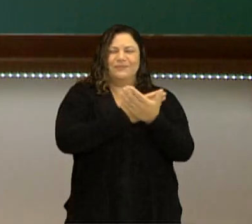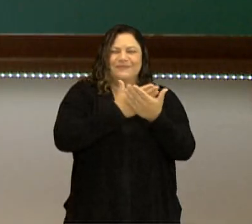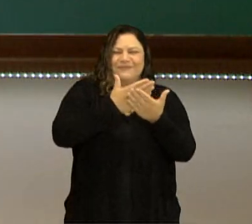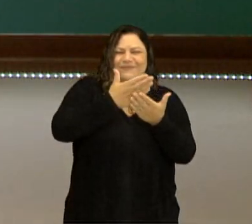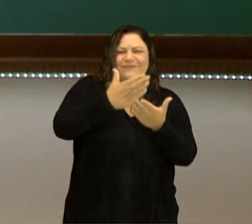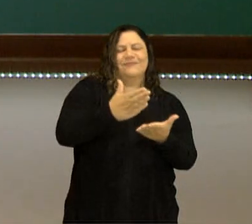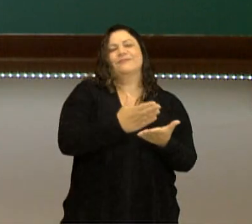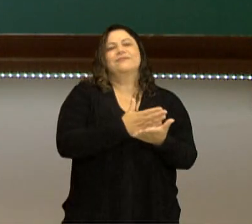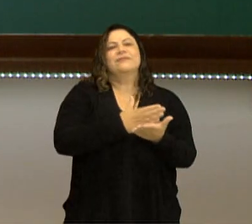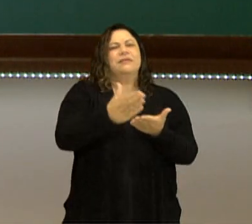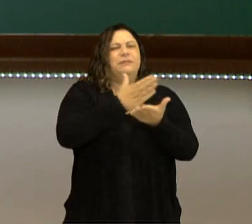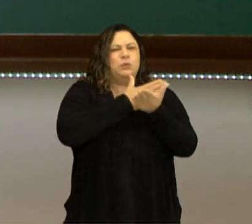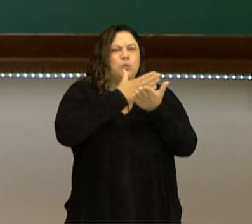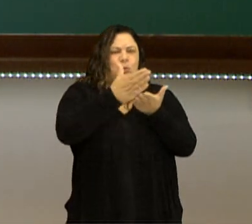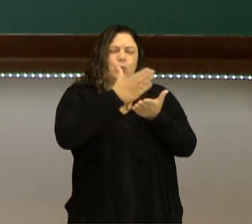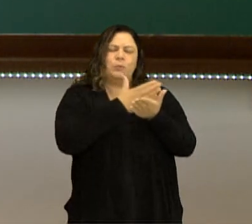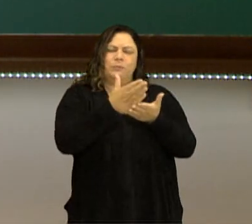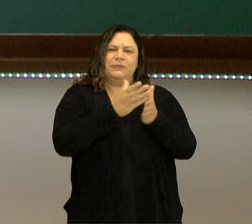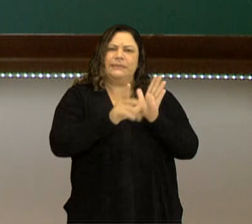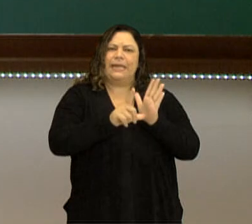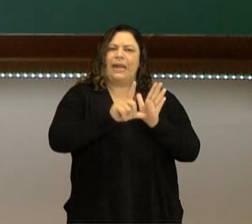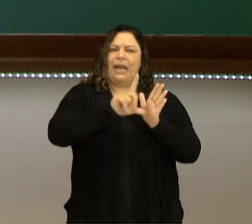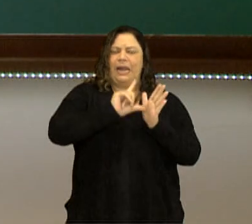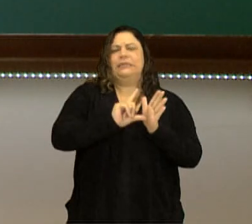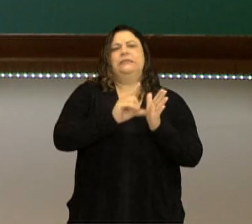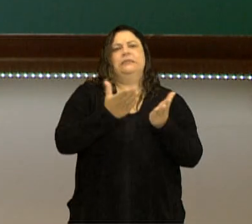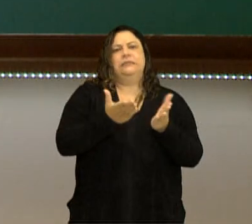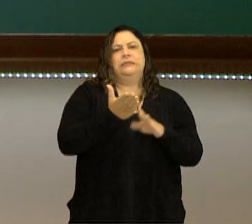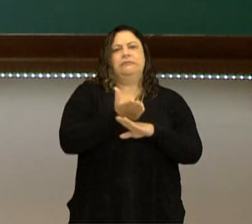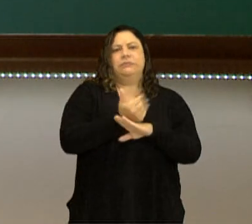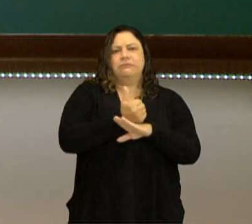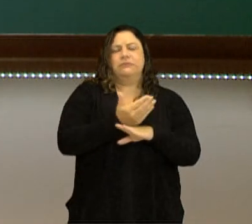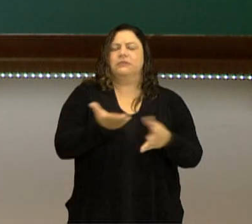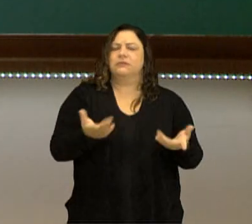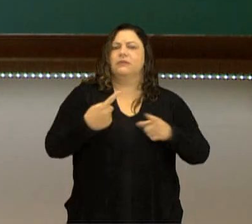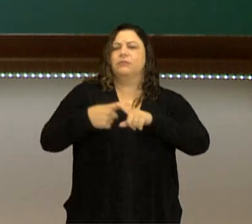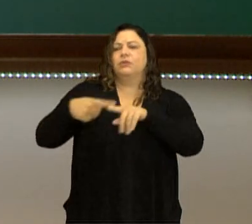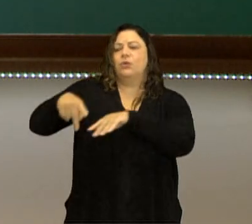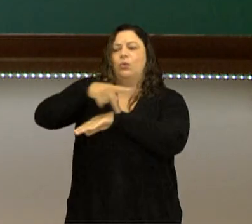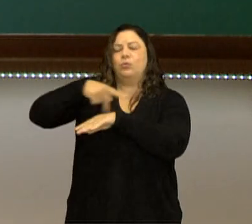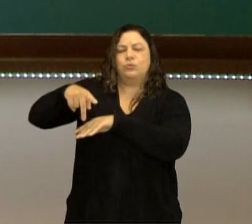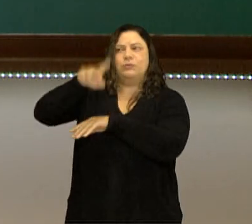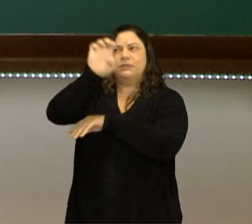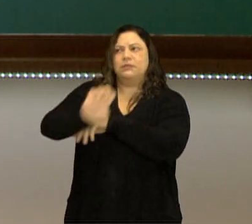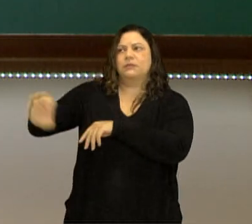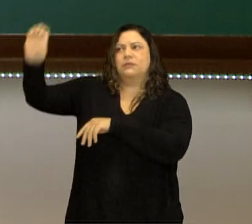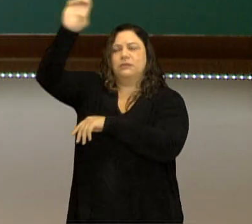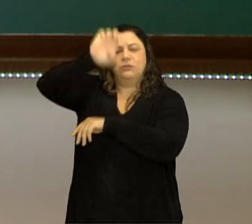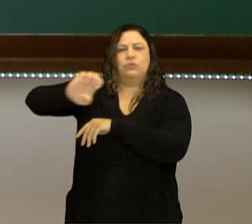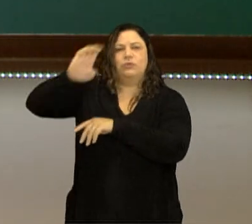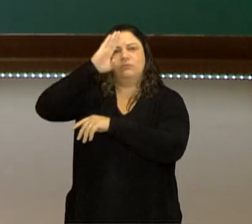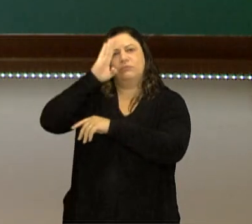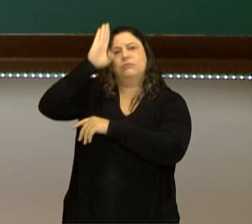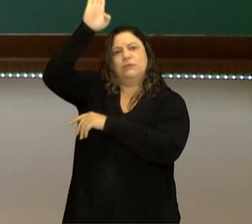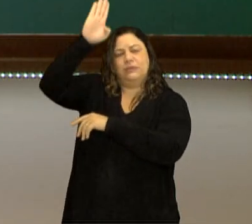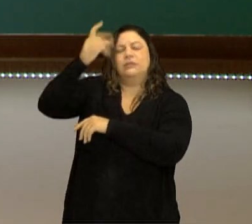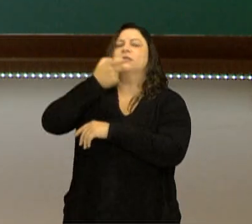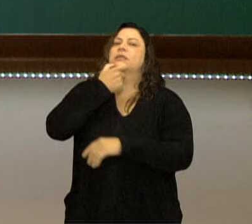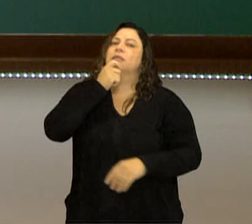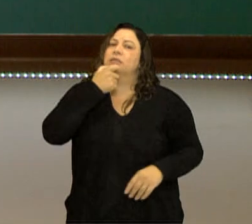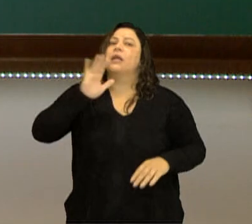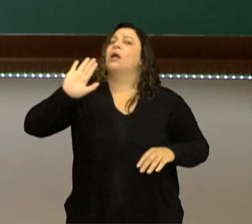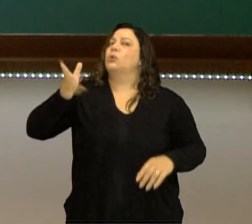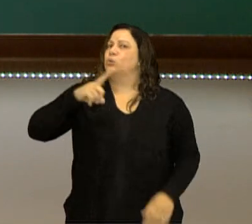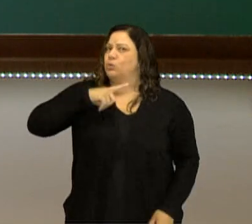isso mostrava, na verdade, um grande atraso. Por quê? Porque os países europeus, tendo como um destaque a Inglaterra,